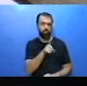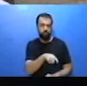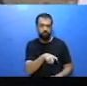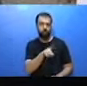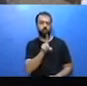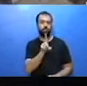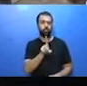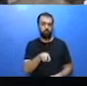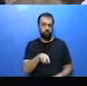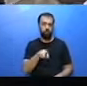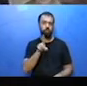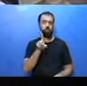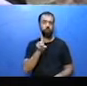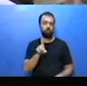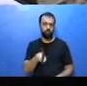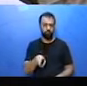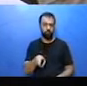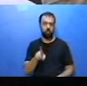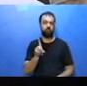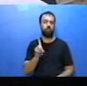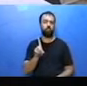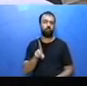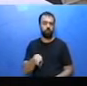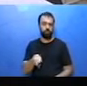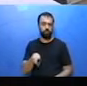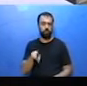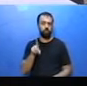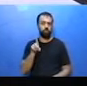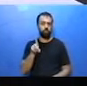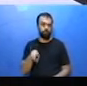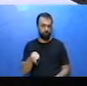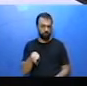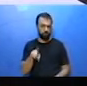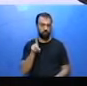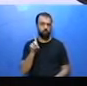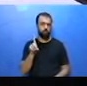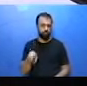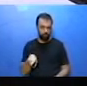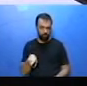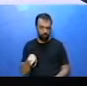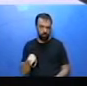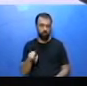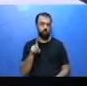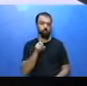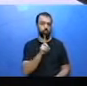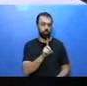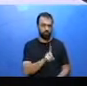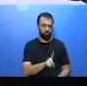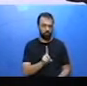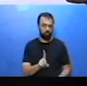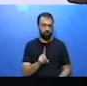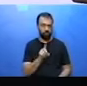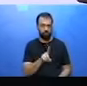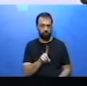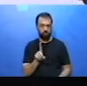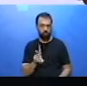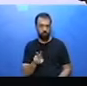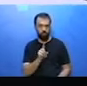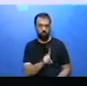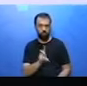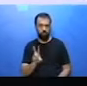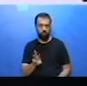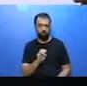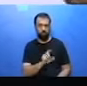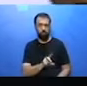quatro cinco seis sete oito nove dez onze doze